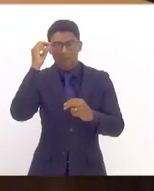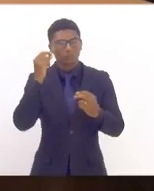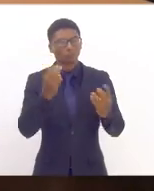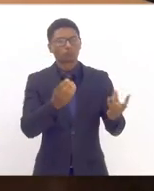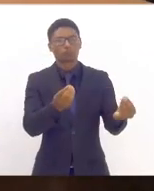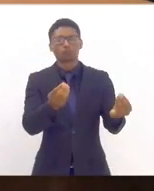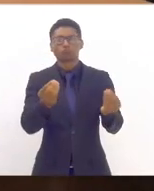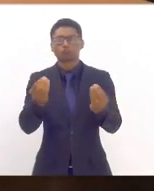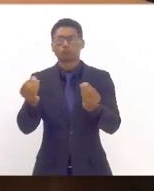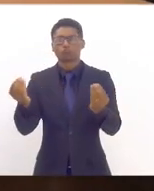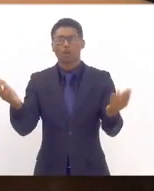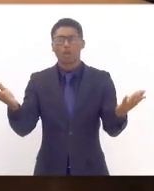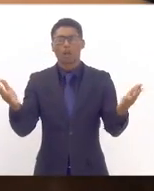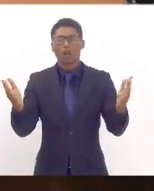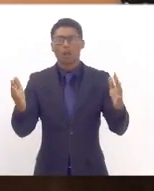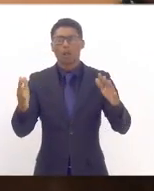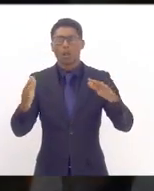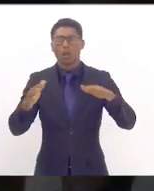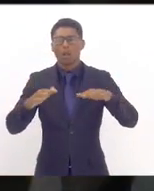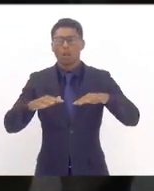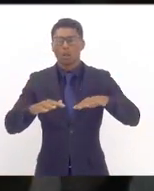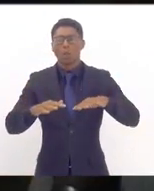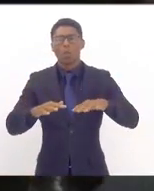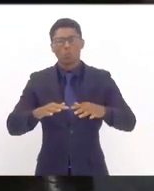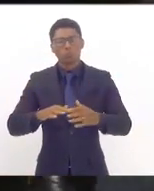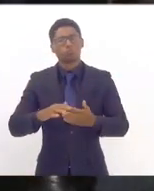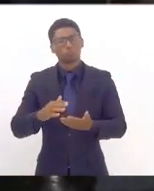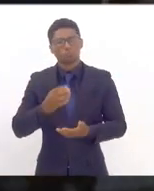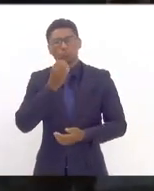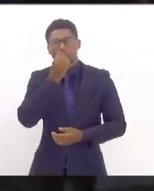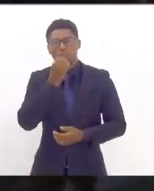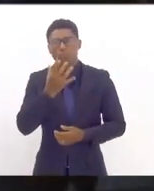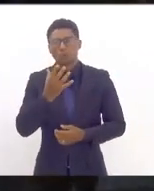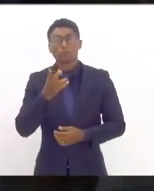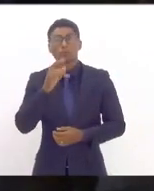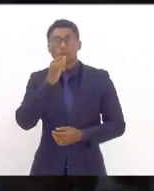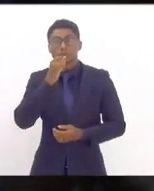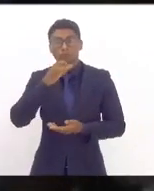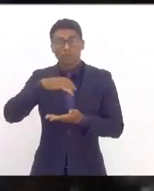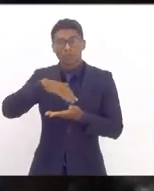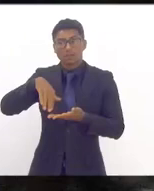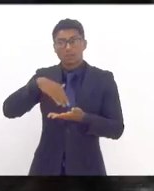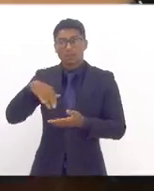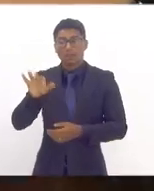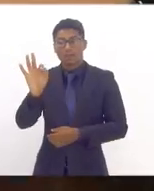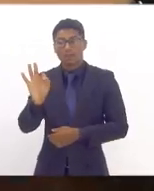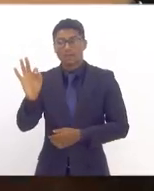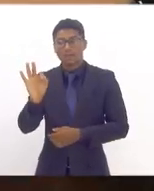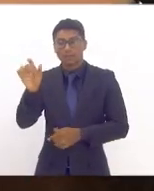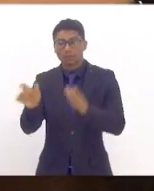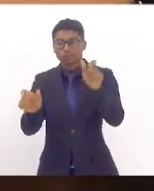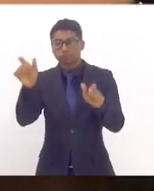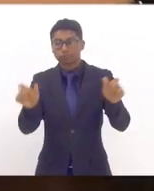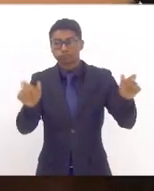louvo isso se a gente somar secretários de fazenda então talvez